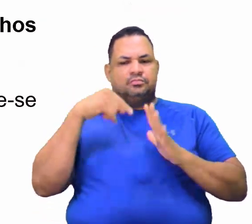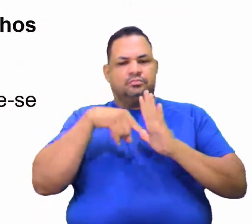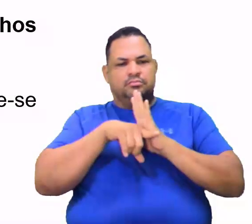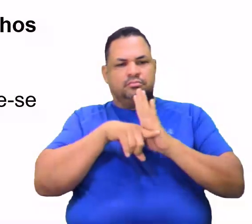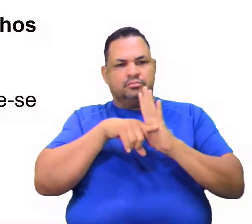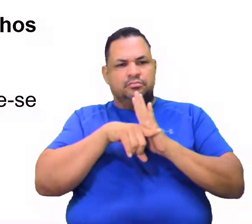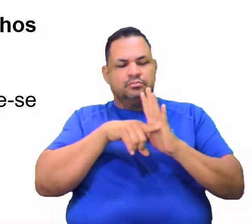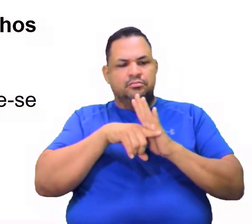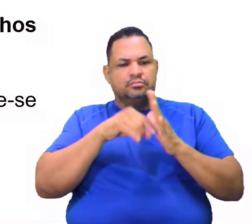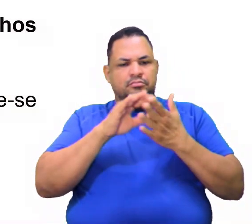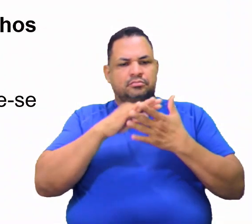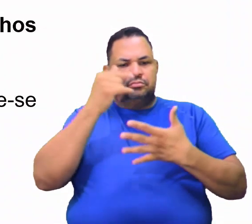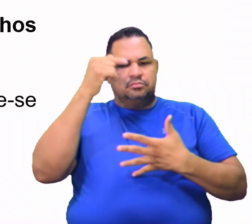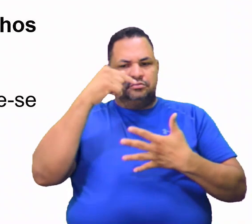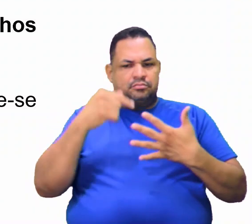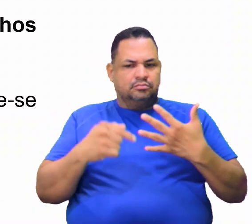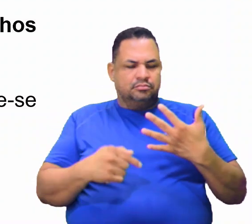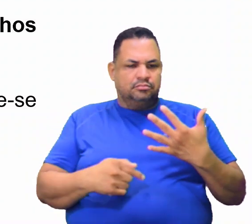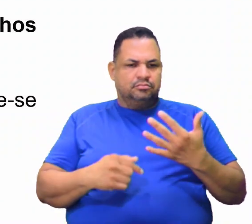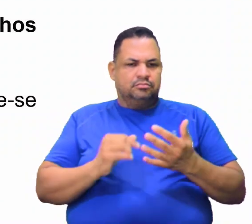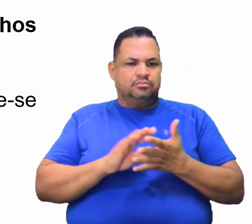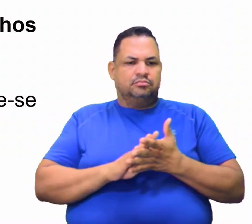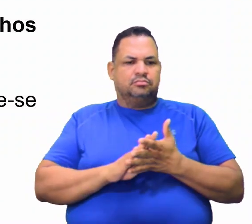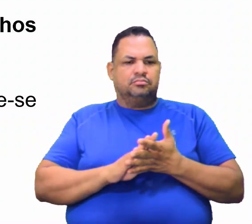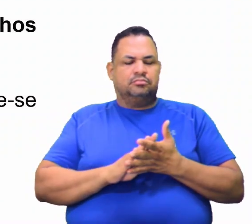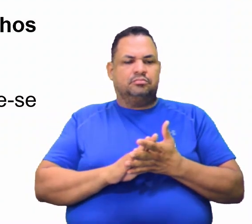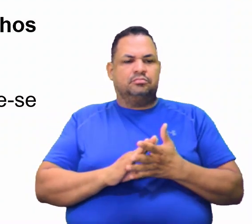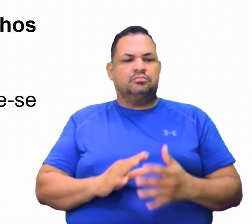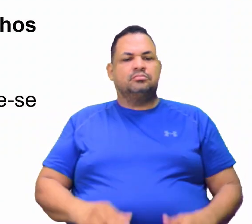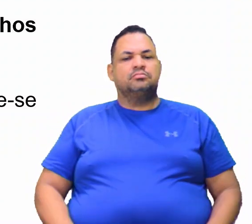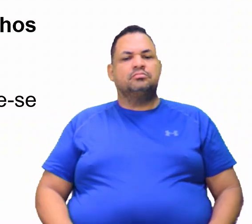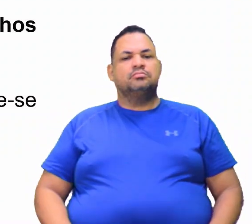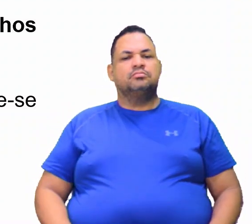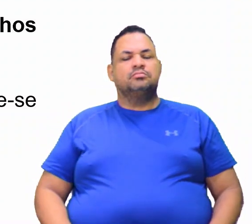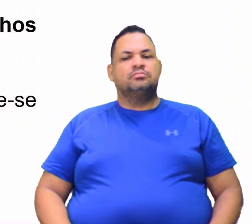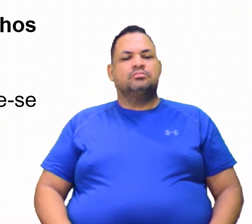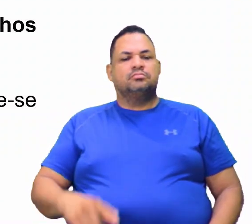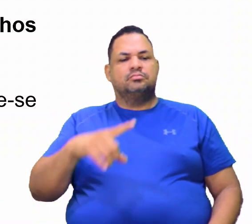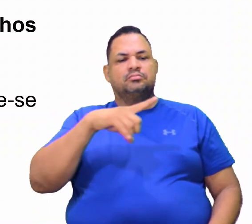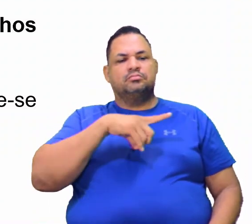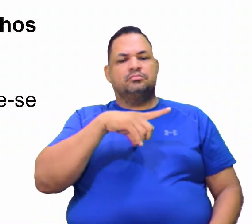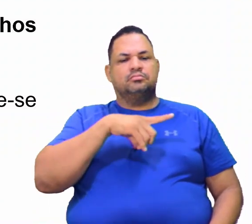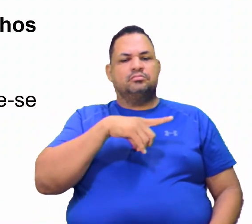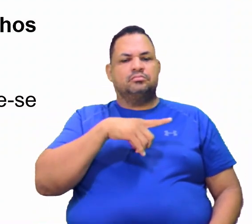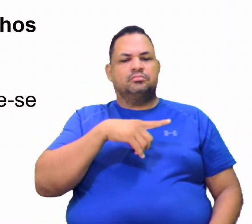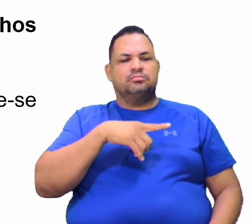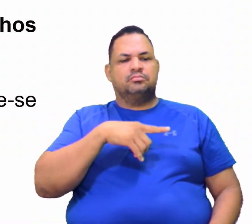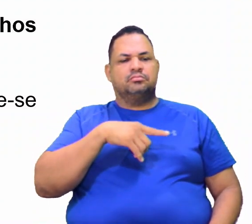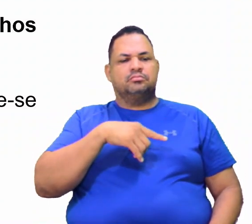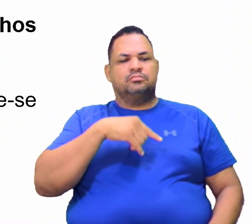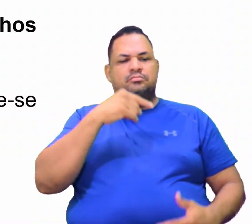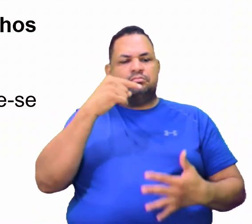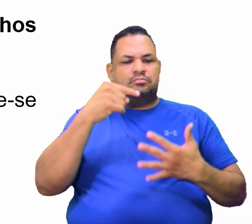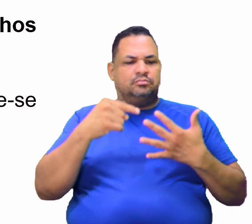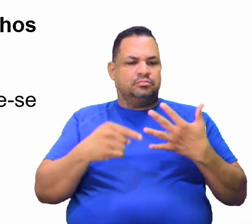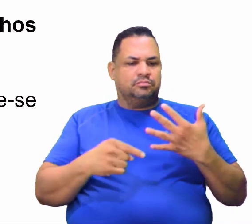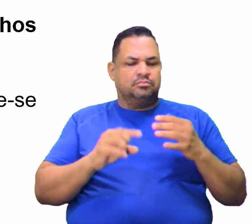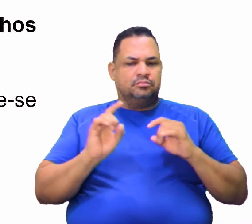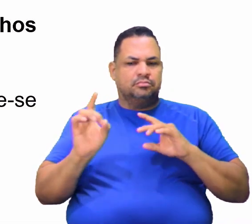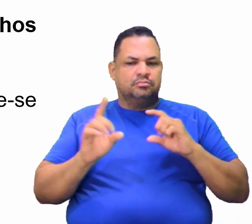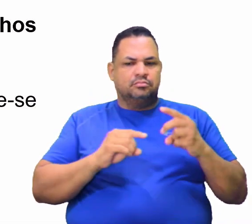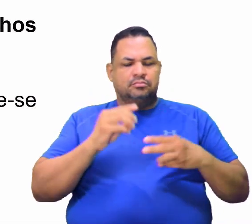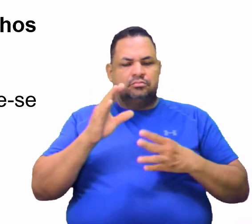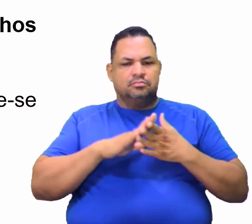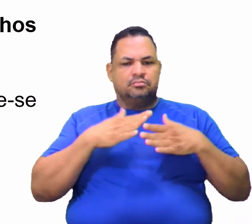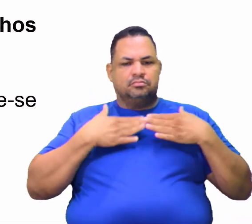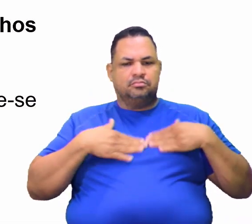analisou essas questões aqui, não é mesmo? Aí você tem aí a 3, cada uma com